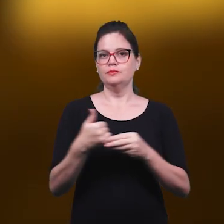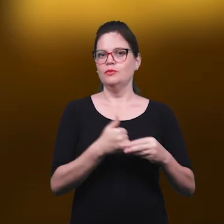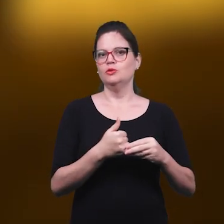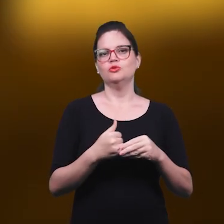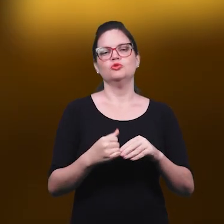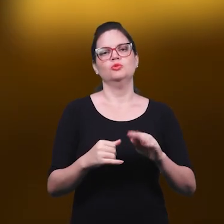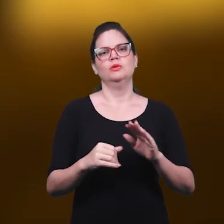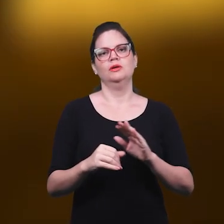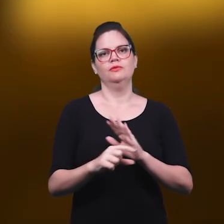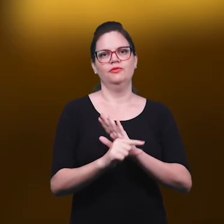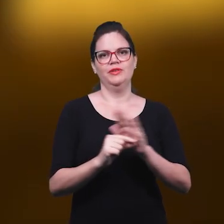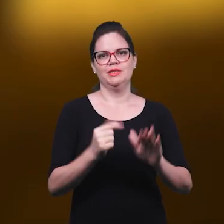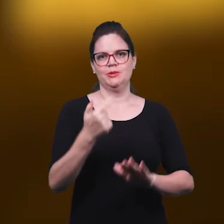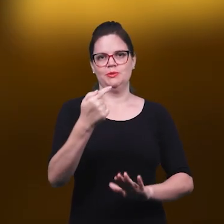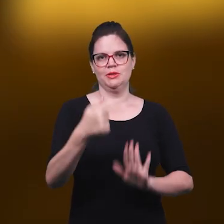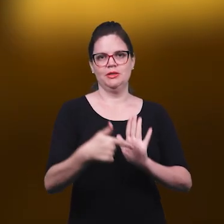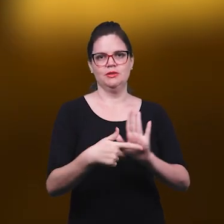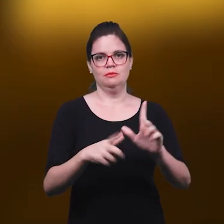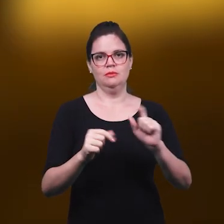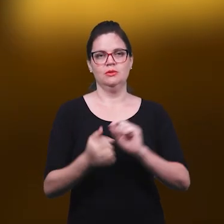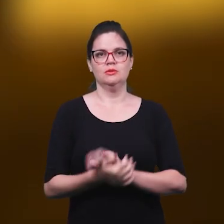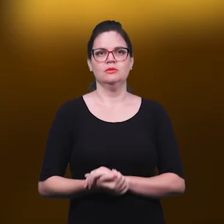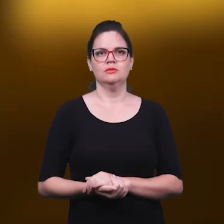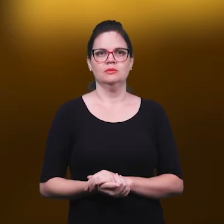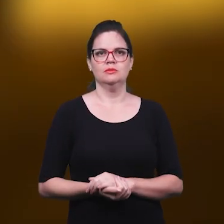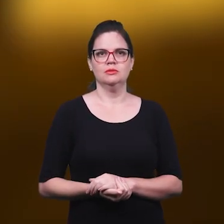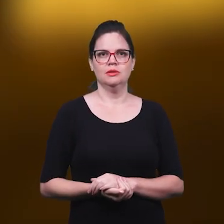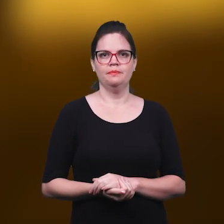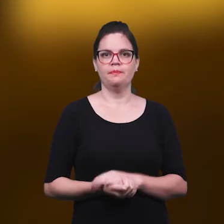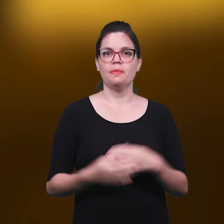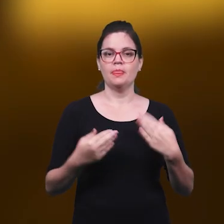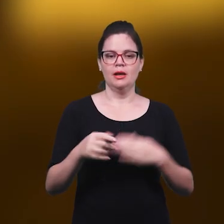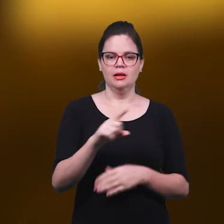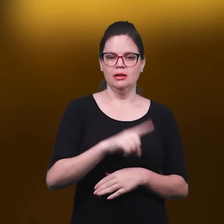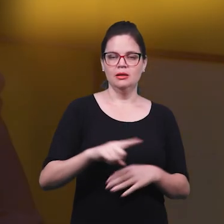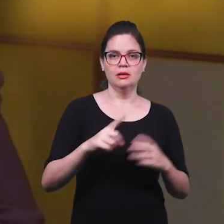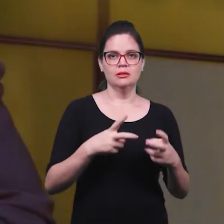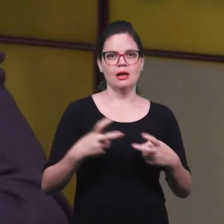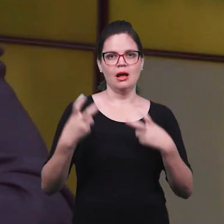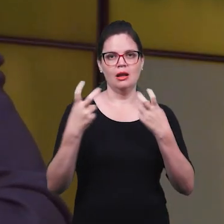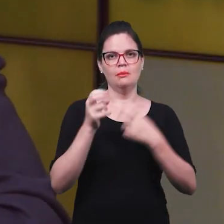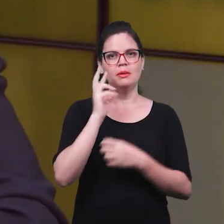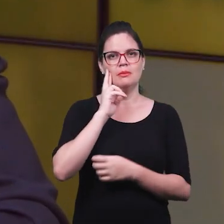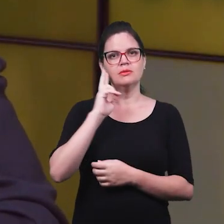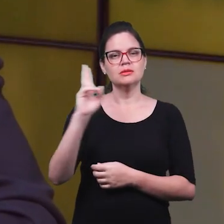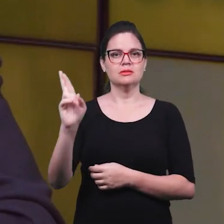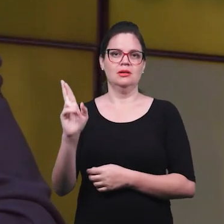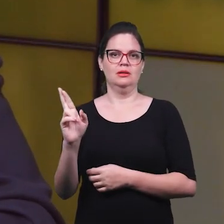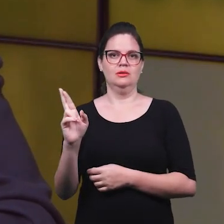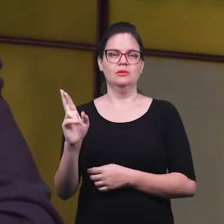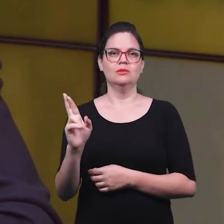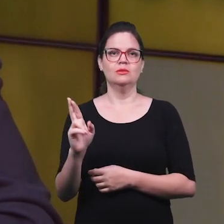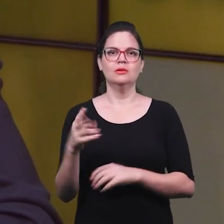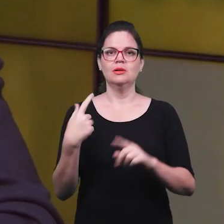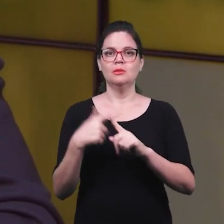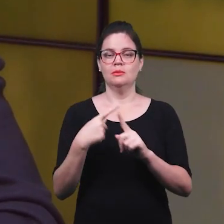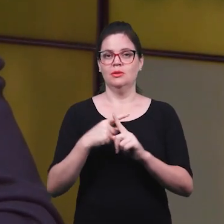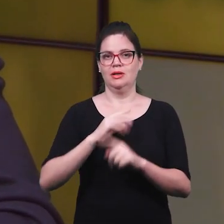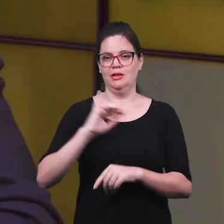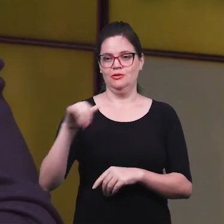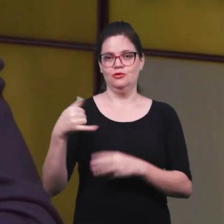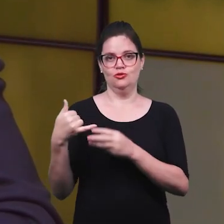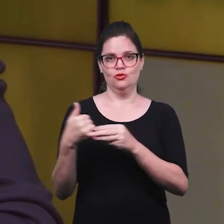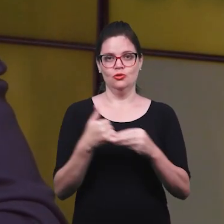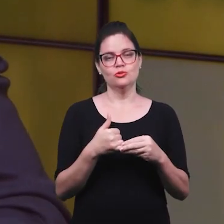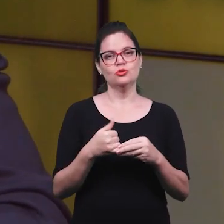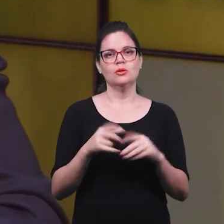clamaram ao Senhor, que pôs uma escuridão entre vós e os egípcios. Muito bom. Então, Josué fez aqui menção